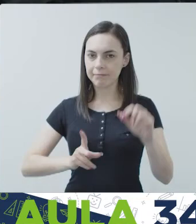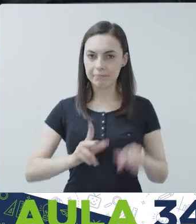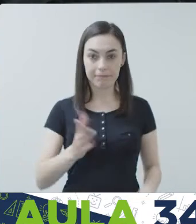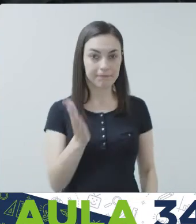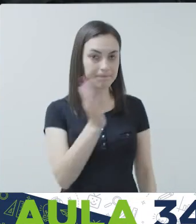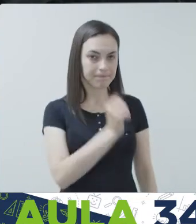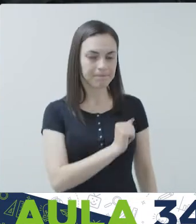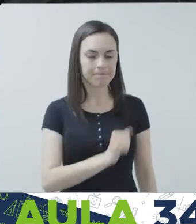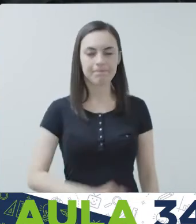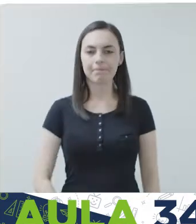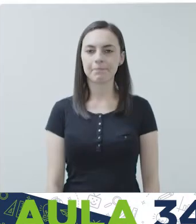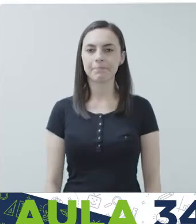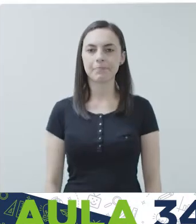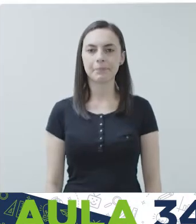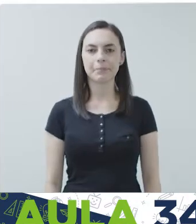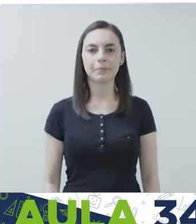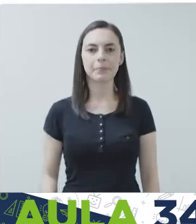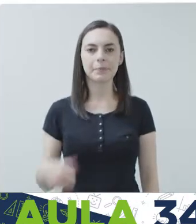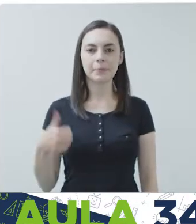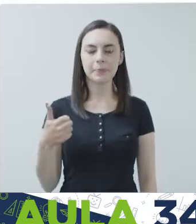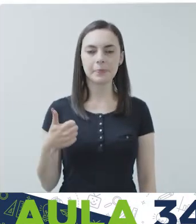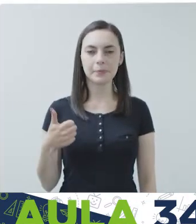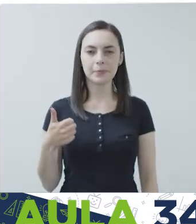lá? Um,